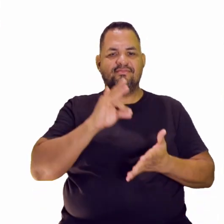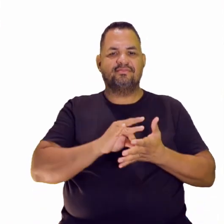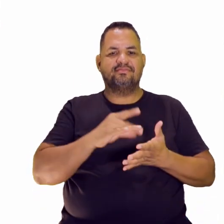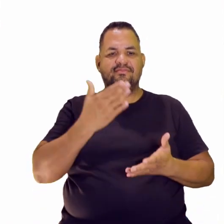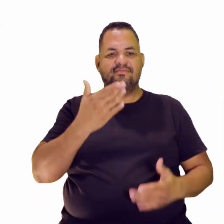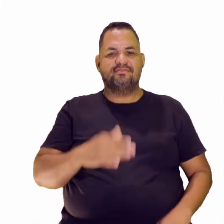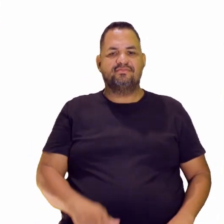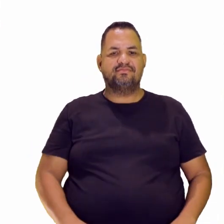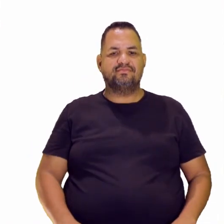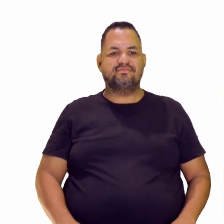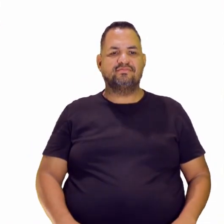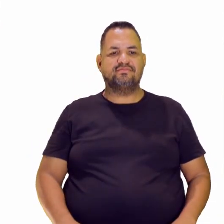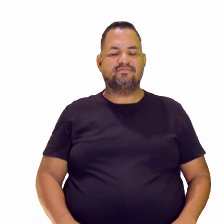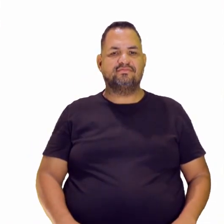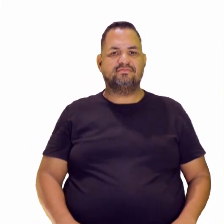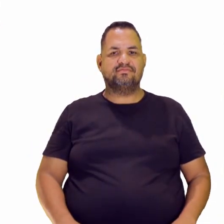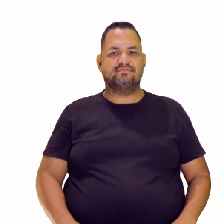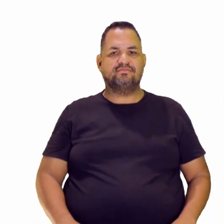em...